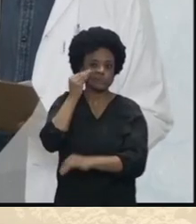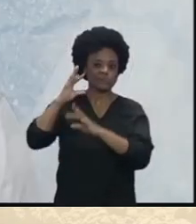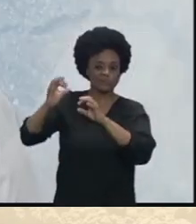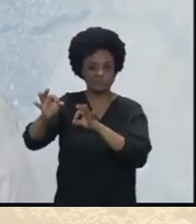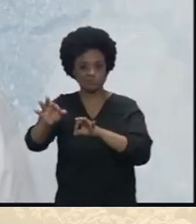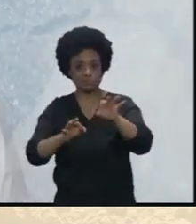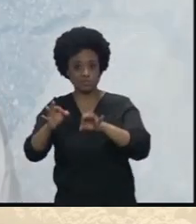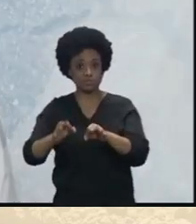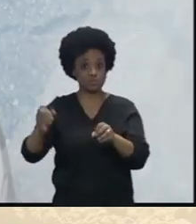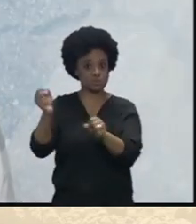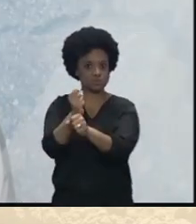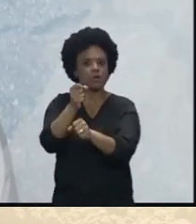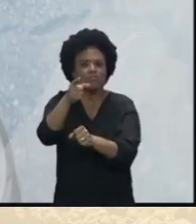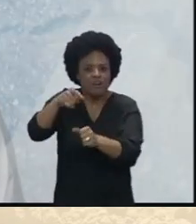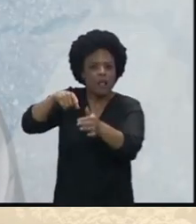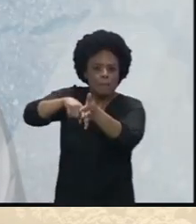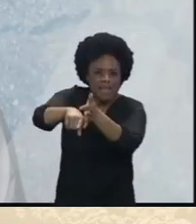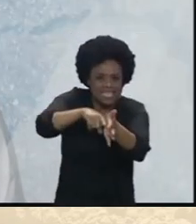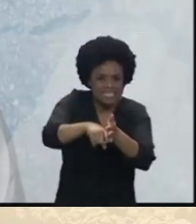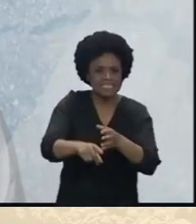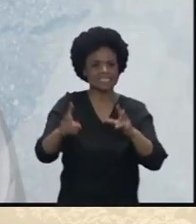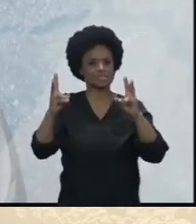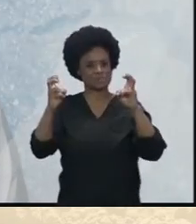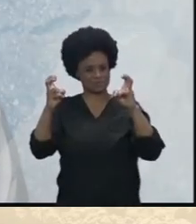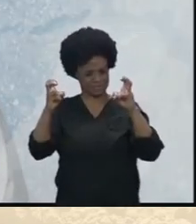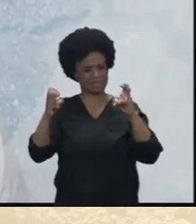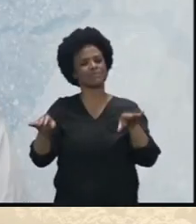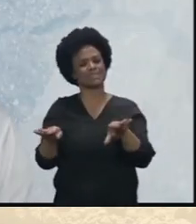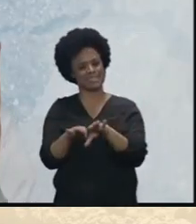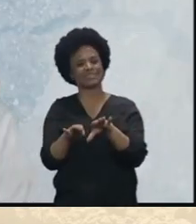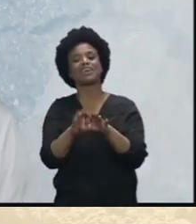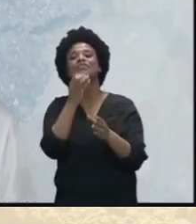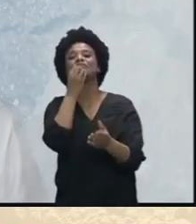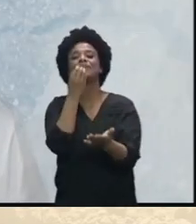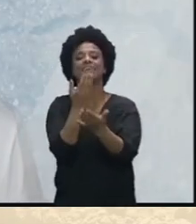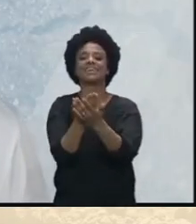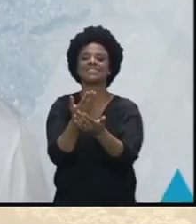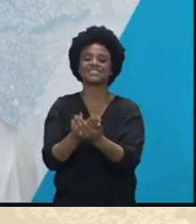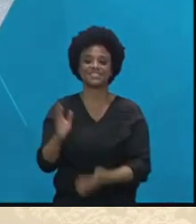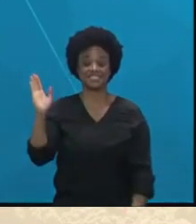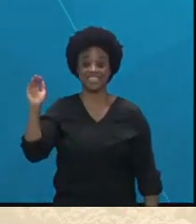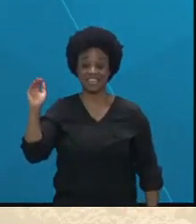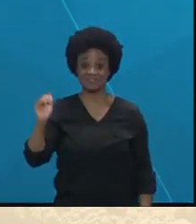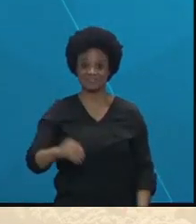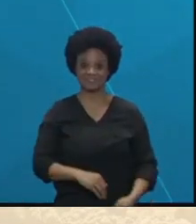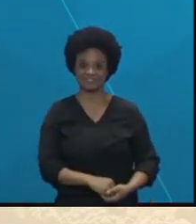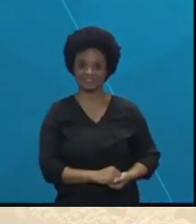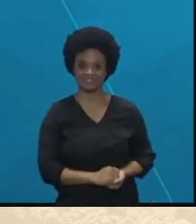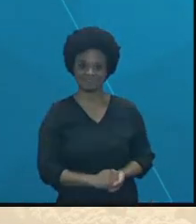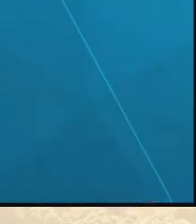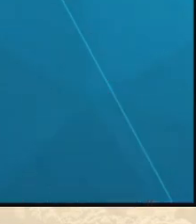construtora. Procure pesquisar mais sobre esse assunto você também. Bons estudos e até a próxima!